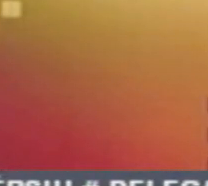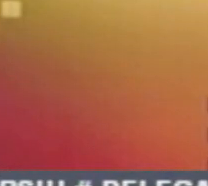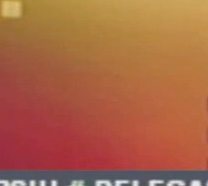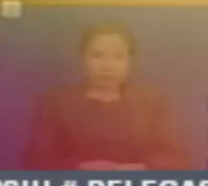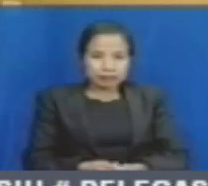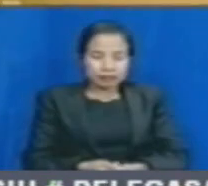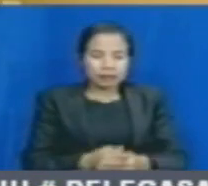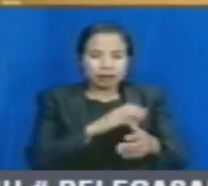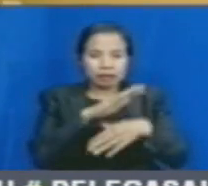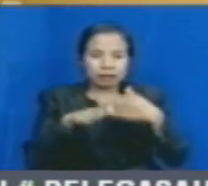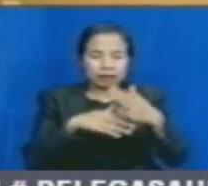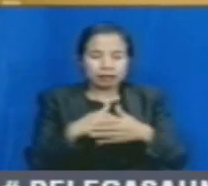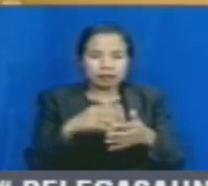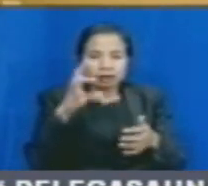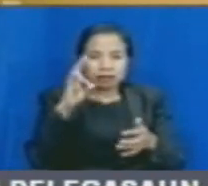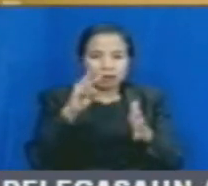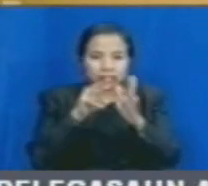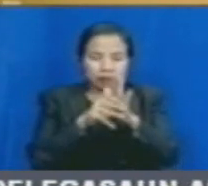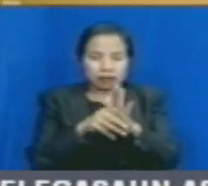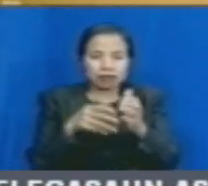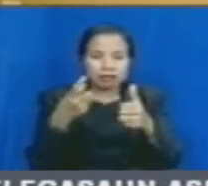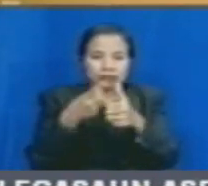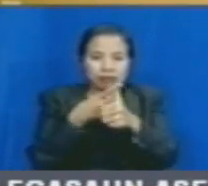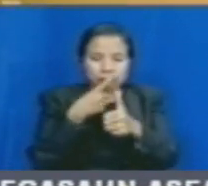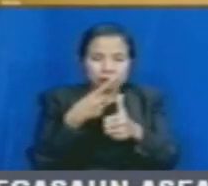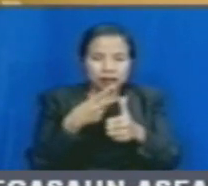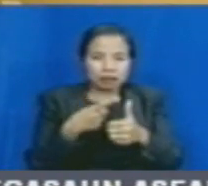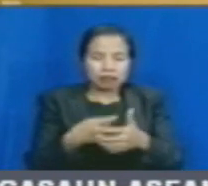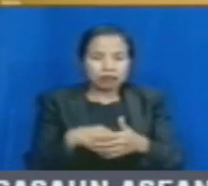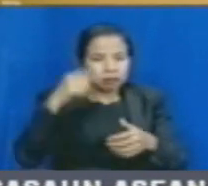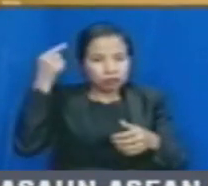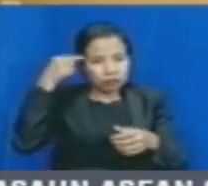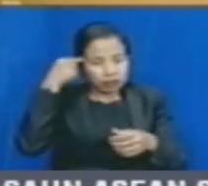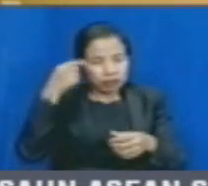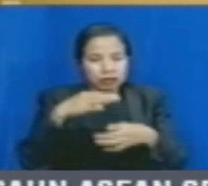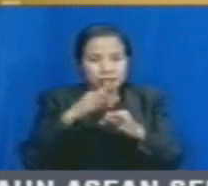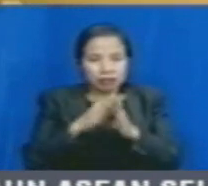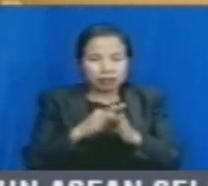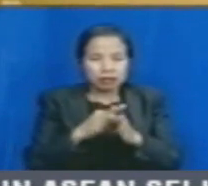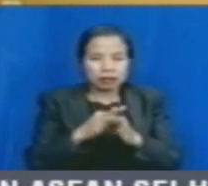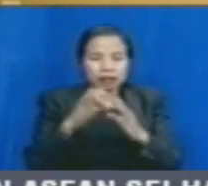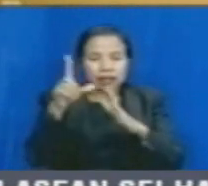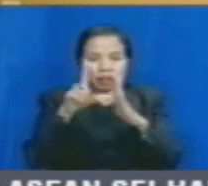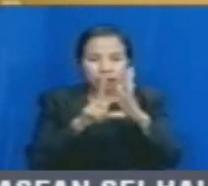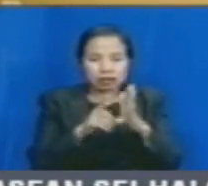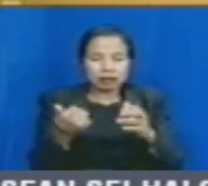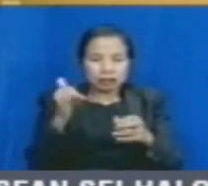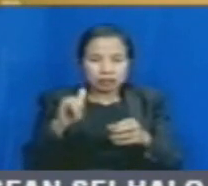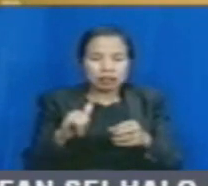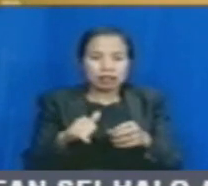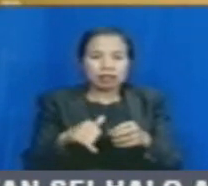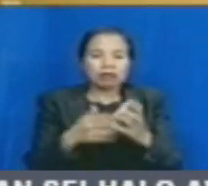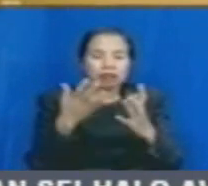Telespectadores, este segmento 7 minutos para Huluk. O governo se adia quadro legal Sira, onde concretiza a adesão